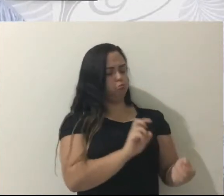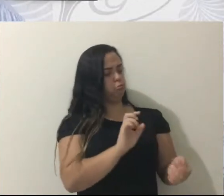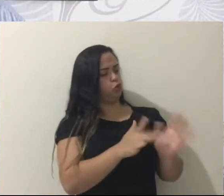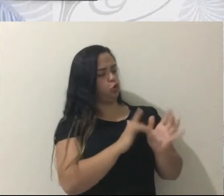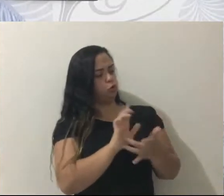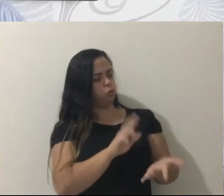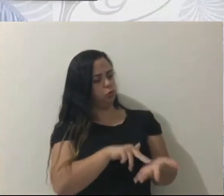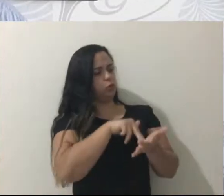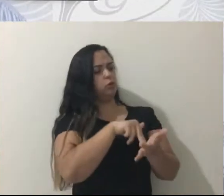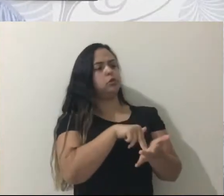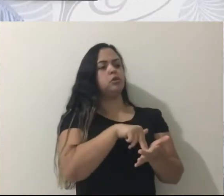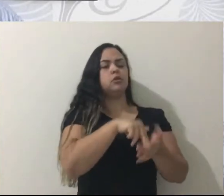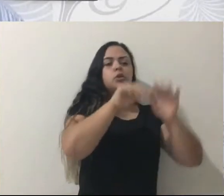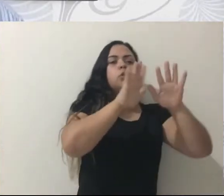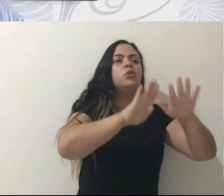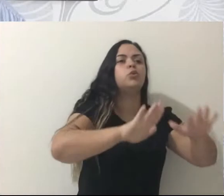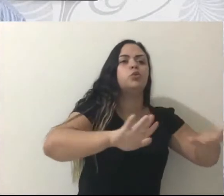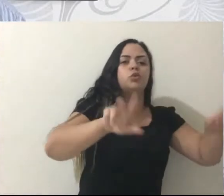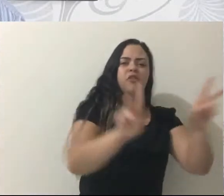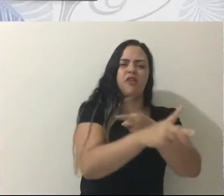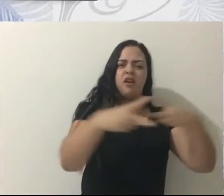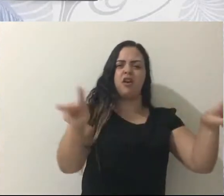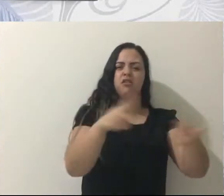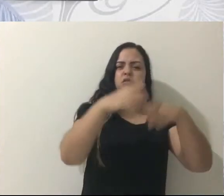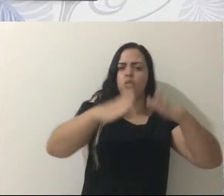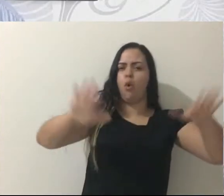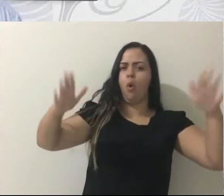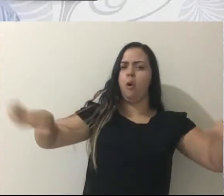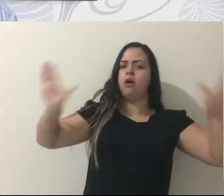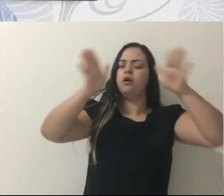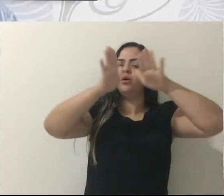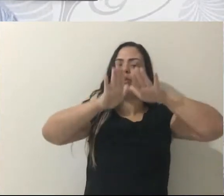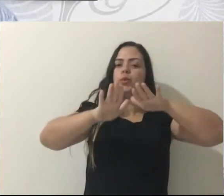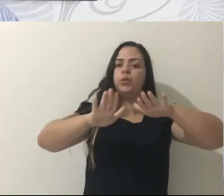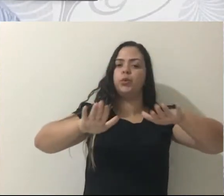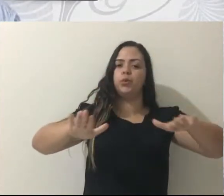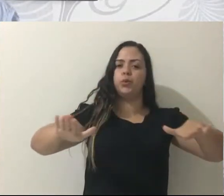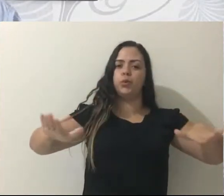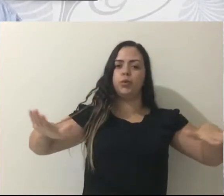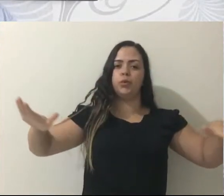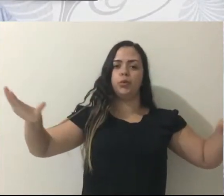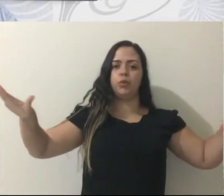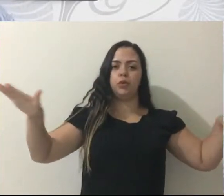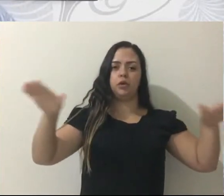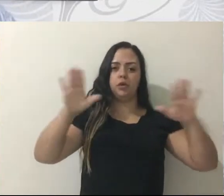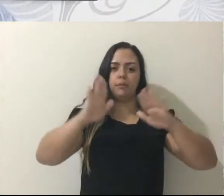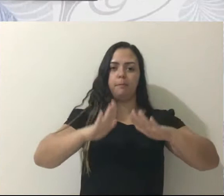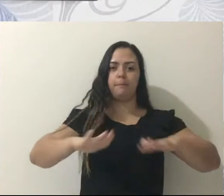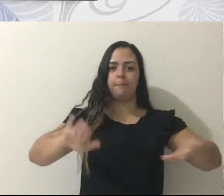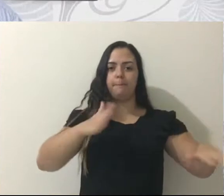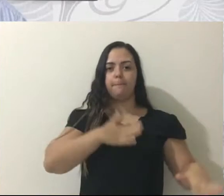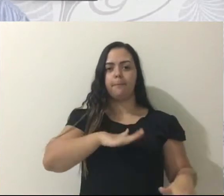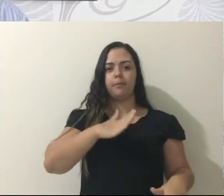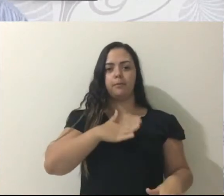se levanta, acalma o vento, acalma o mar, acalma aquela tempestade e tudo então se